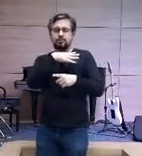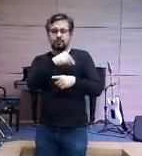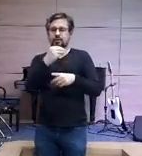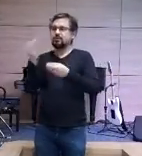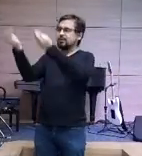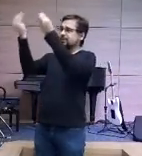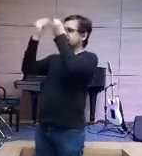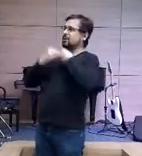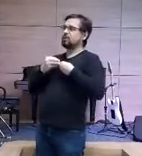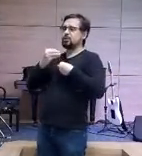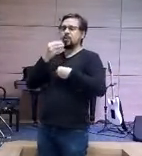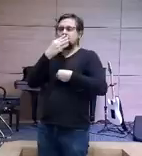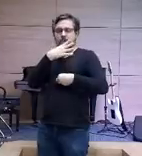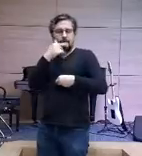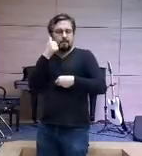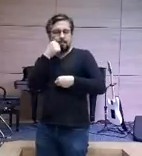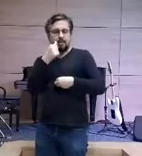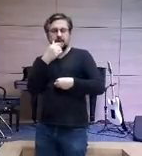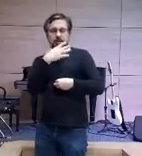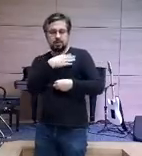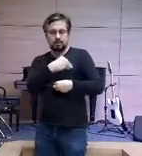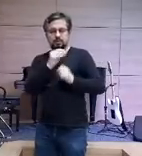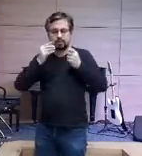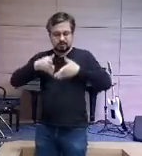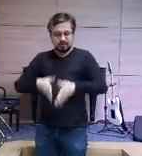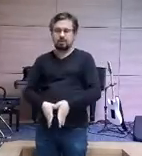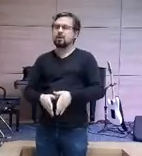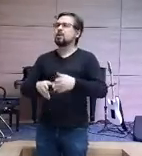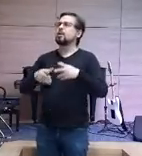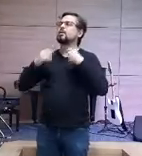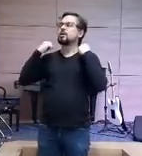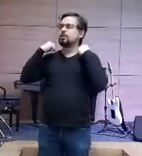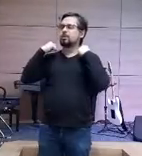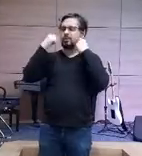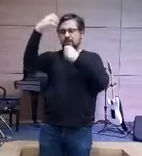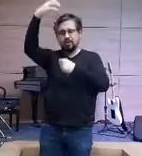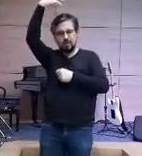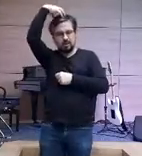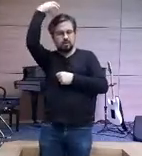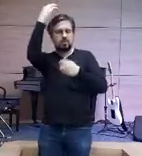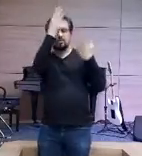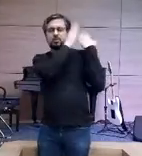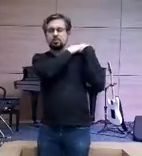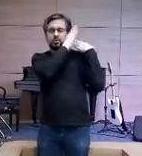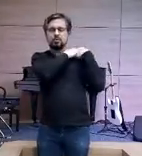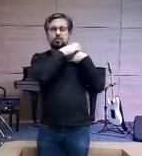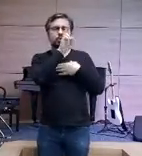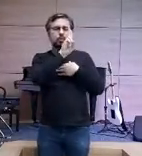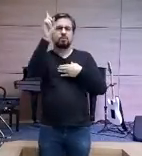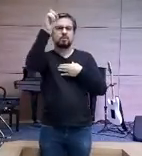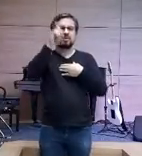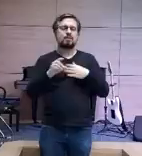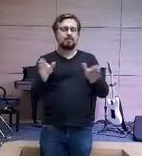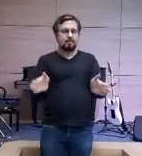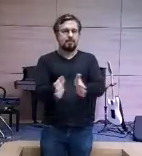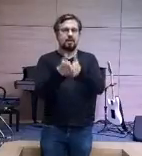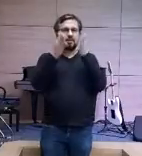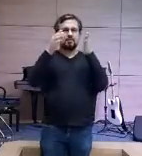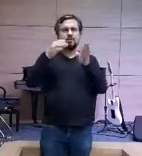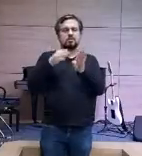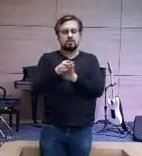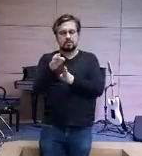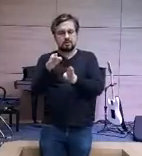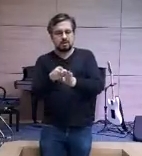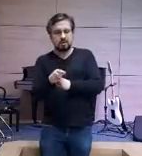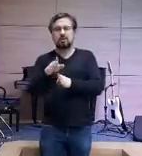um filho se nos deu eo Principado está sobre os seus ombros eo Seu nome será maravilhoso conselheiro